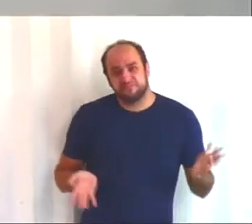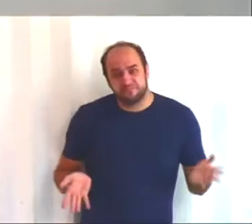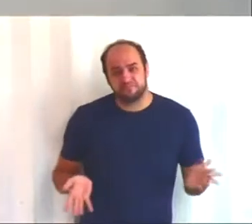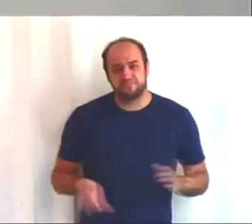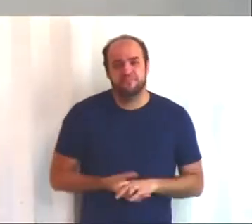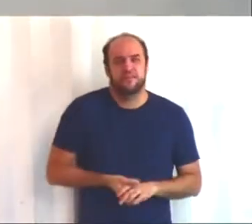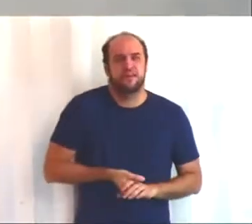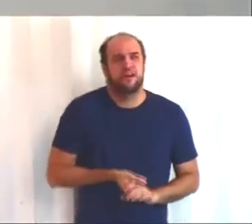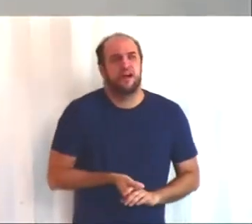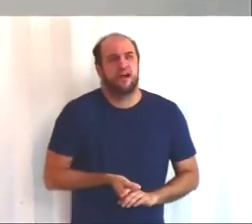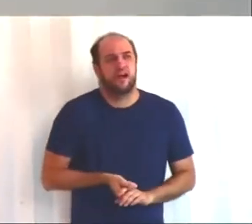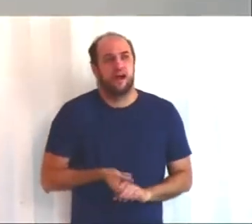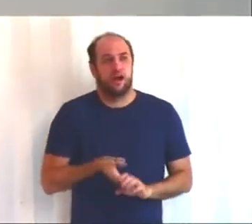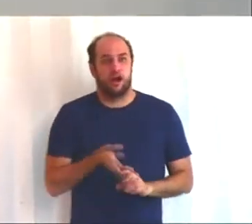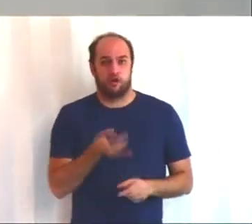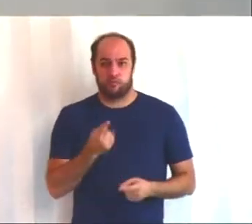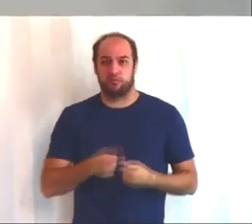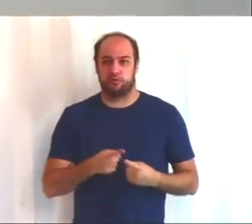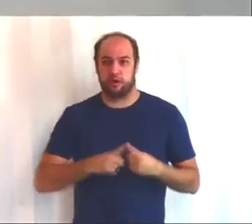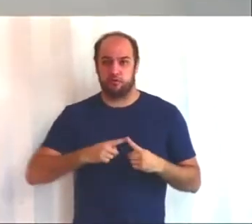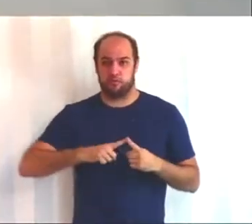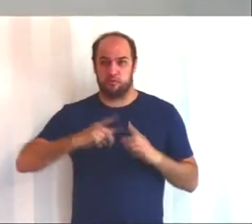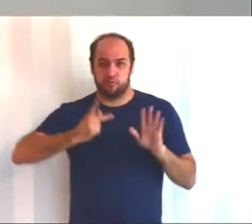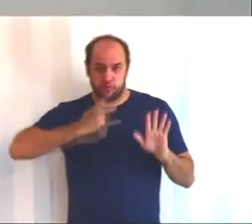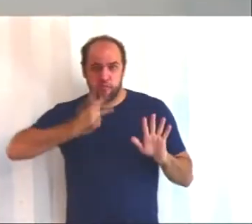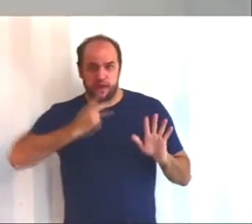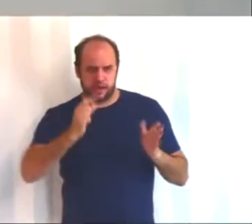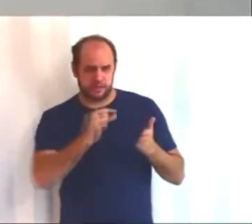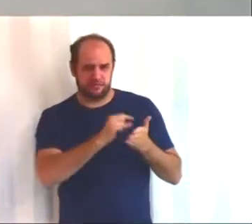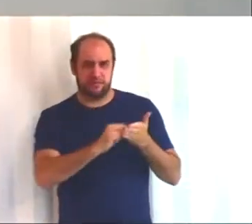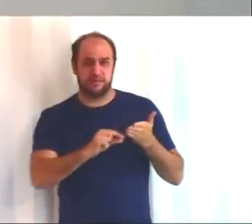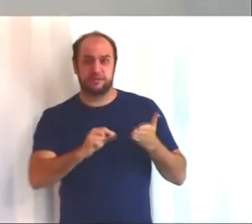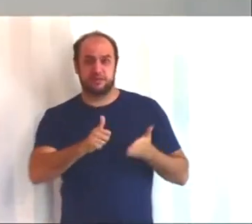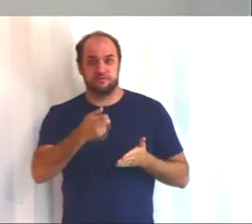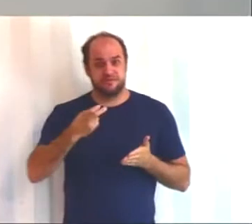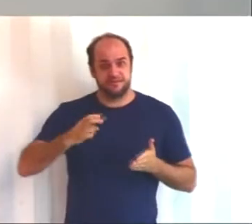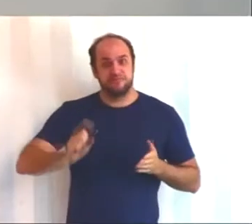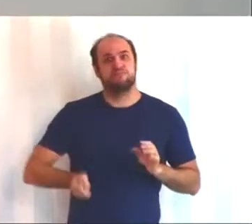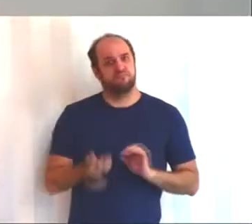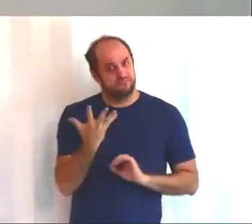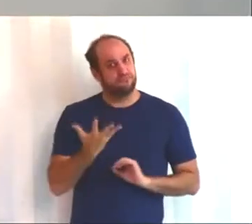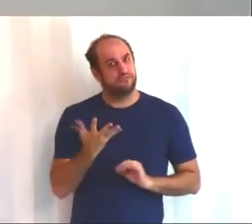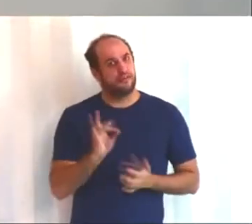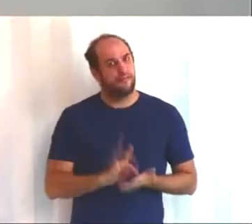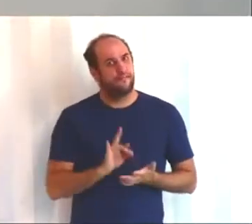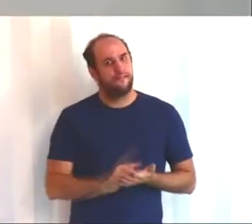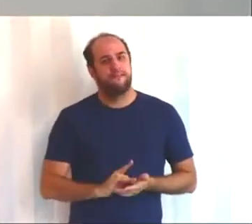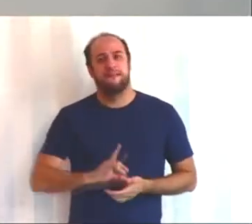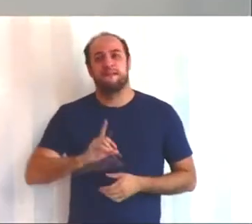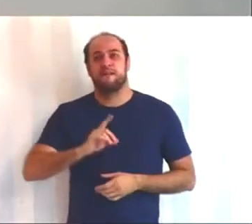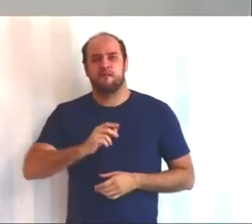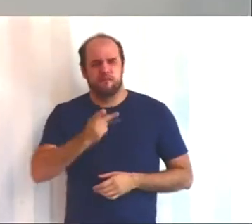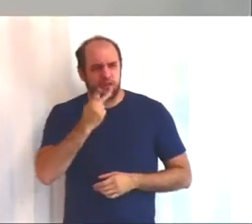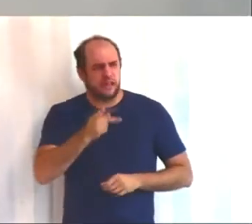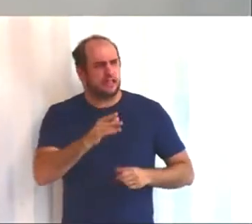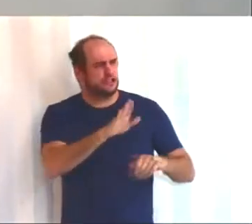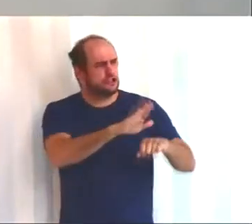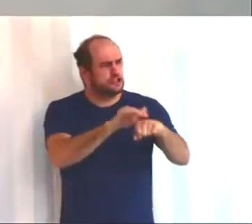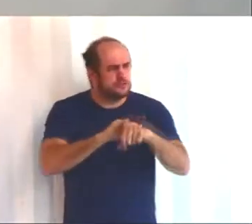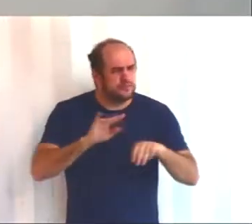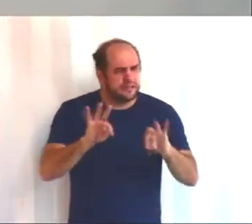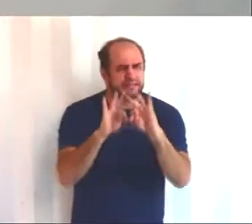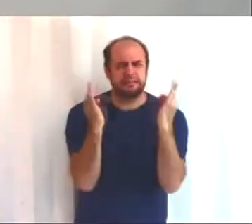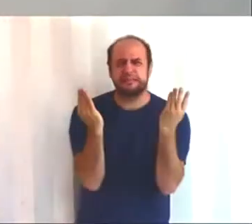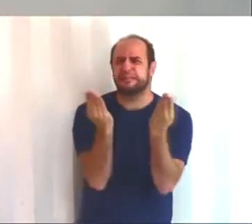porque o cumprimento virá no versículo 15. Pois eis que convoco todas as tribos dos reinos